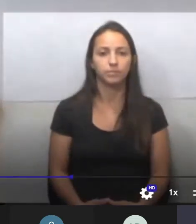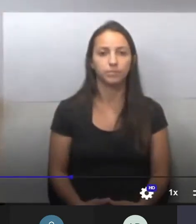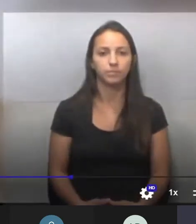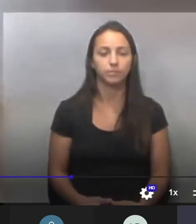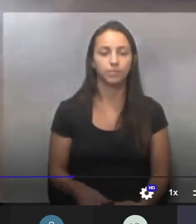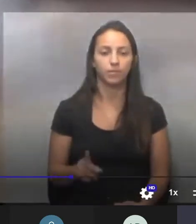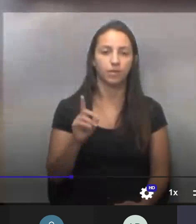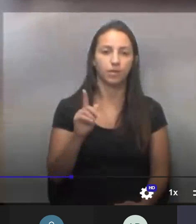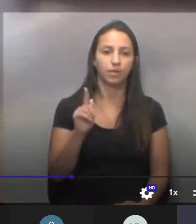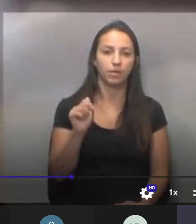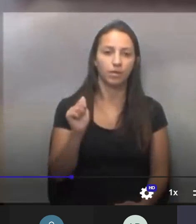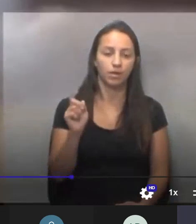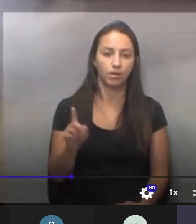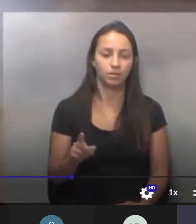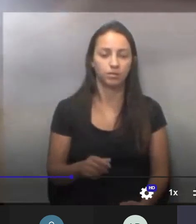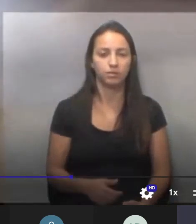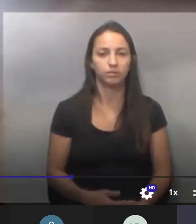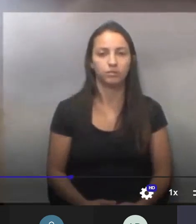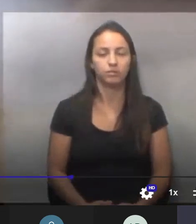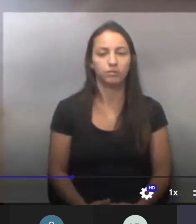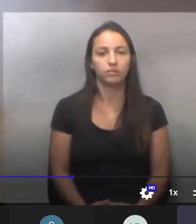do depósito de gás.